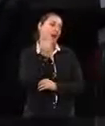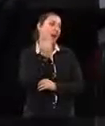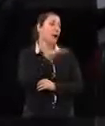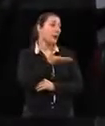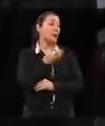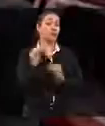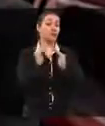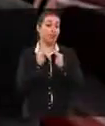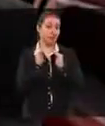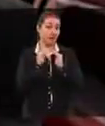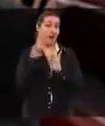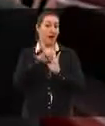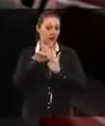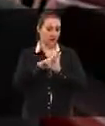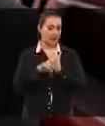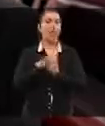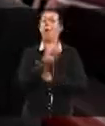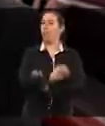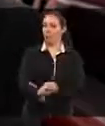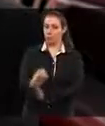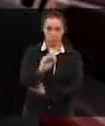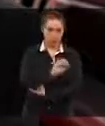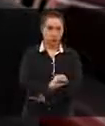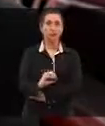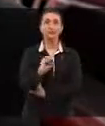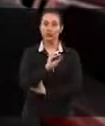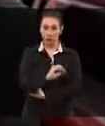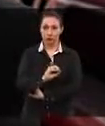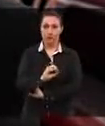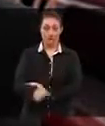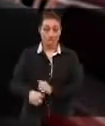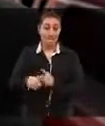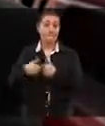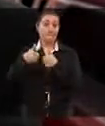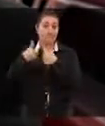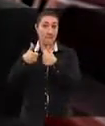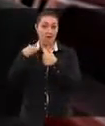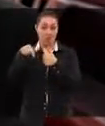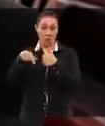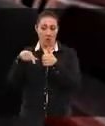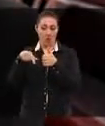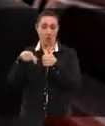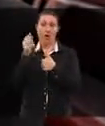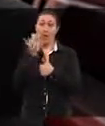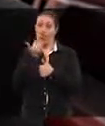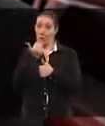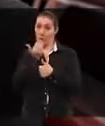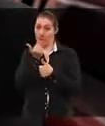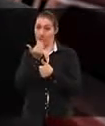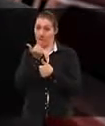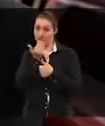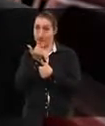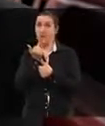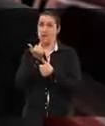as receitinhas feitas em casa, assim, elas são ótimas, né? Muito melhor você consumir alimentos